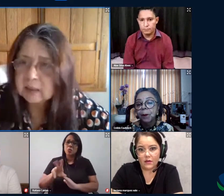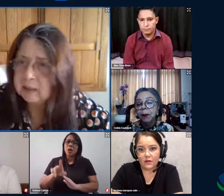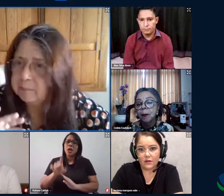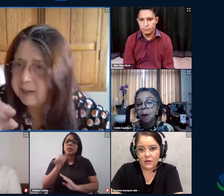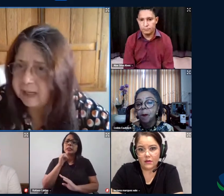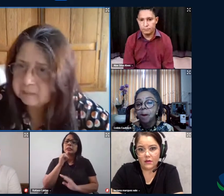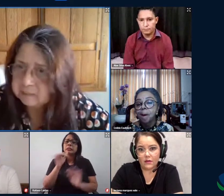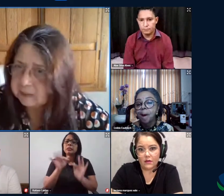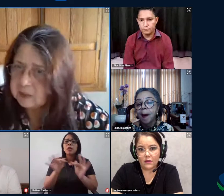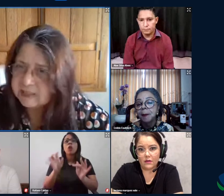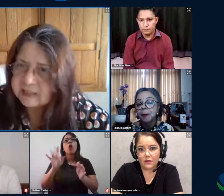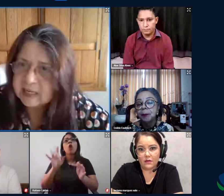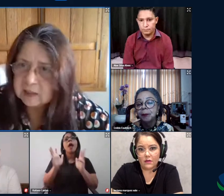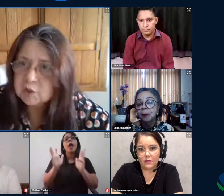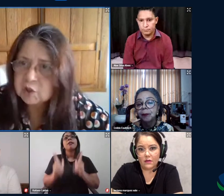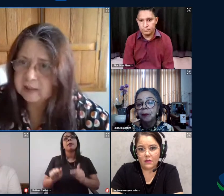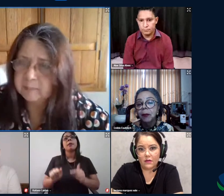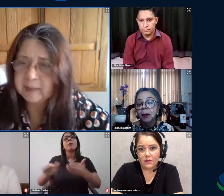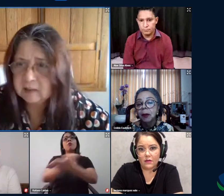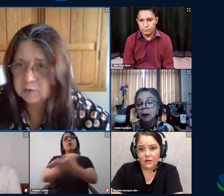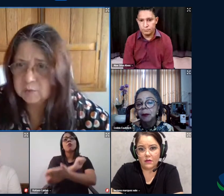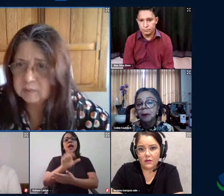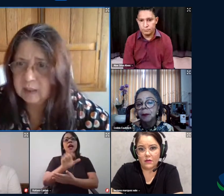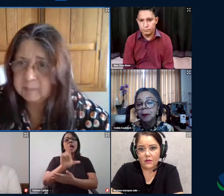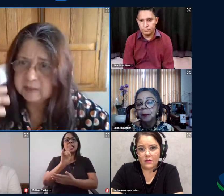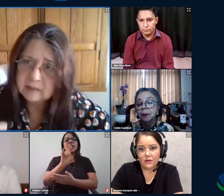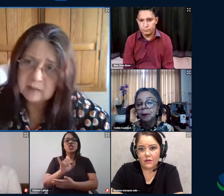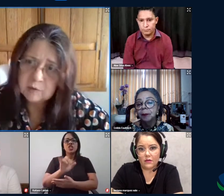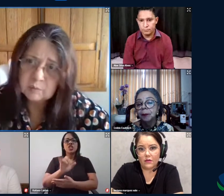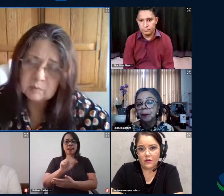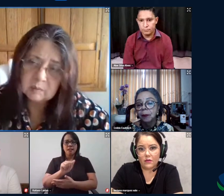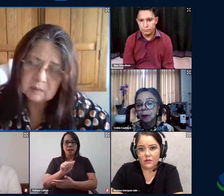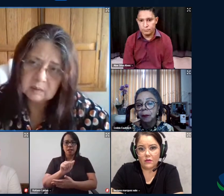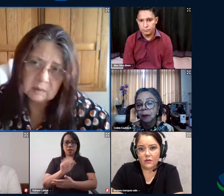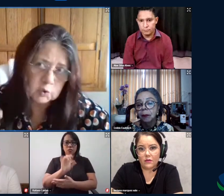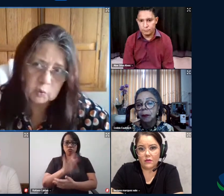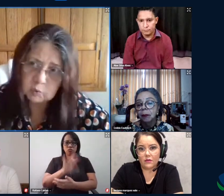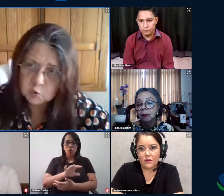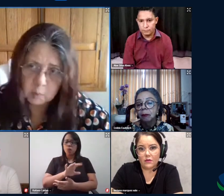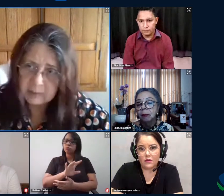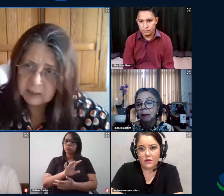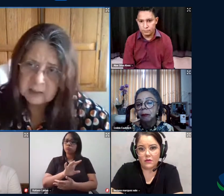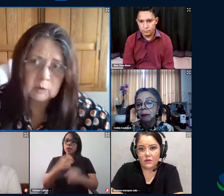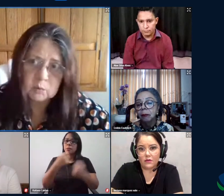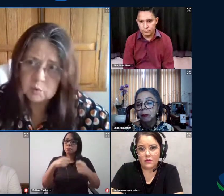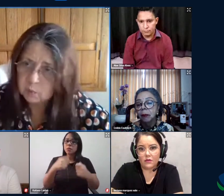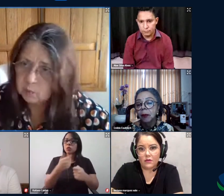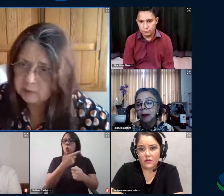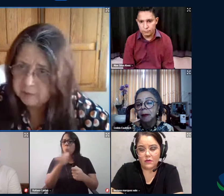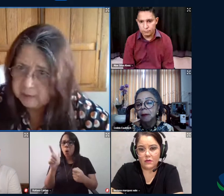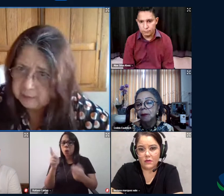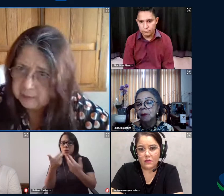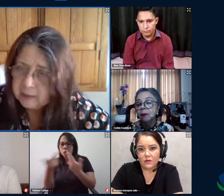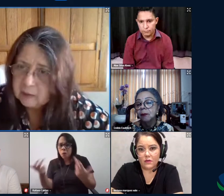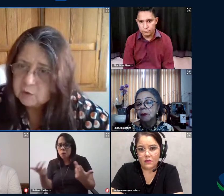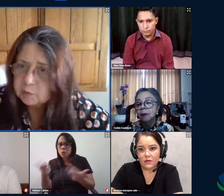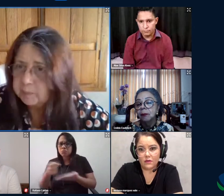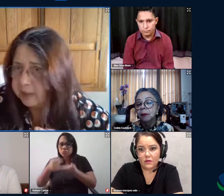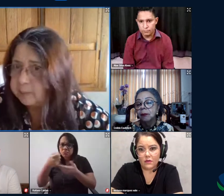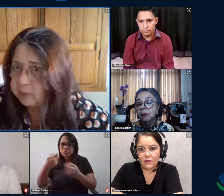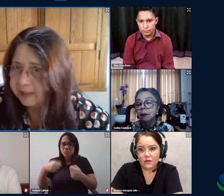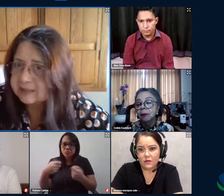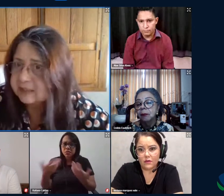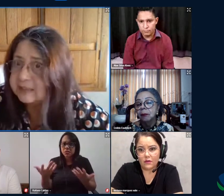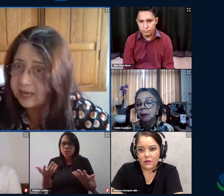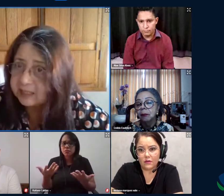simplesmente limpar, esvaziar a lixeira para isso. É preciso de outros comandos ou, enfim...